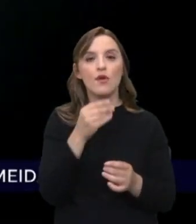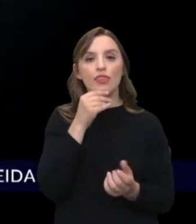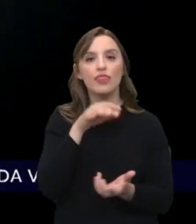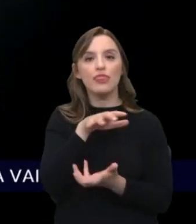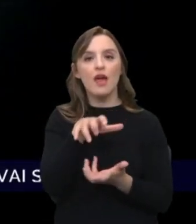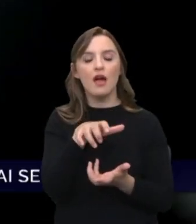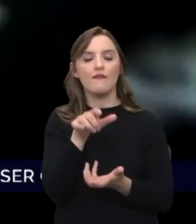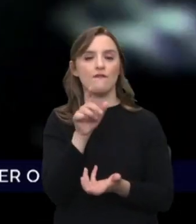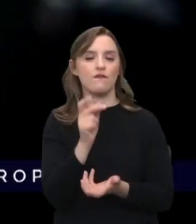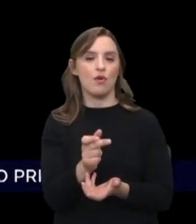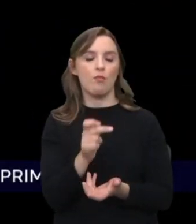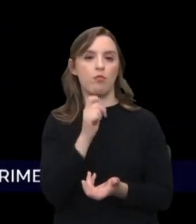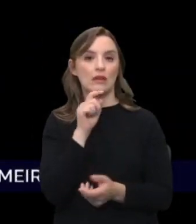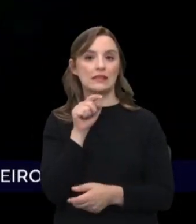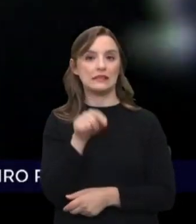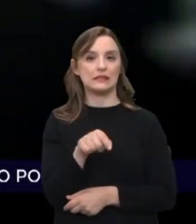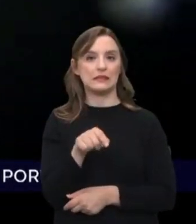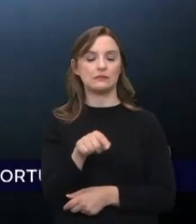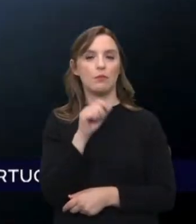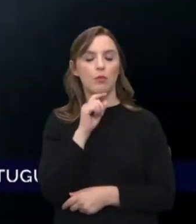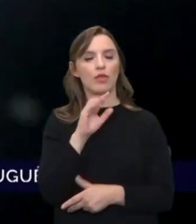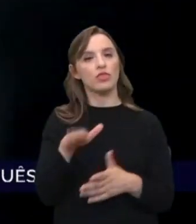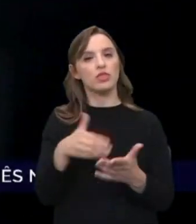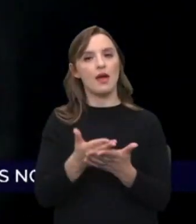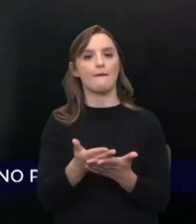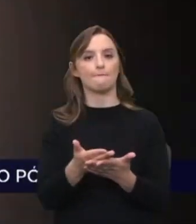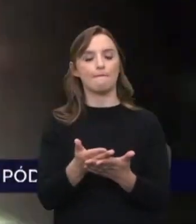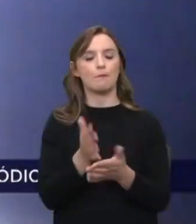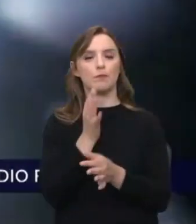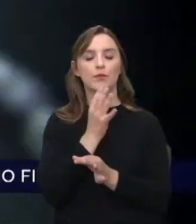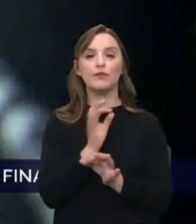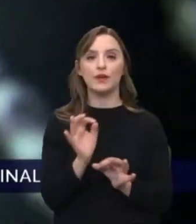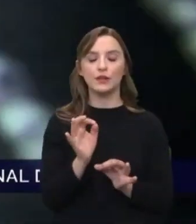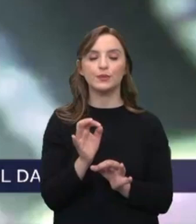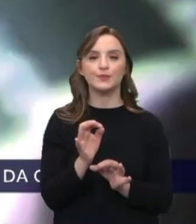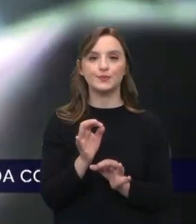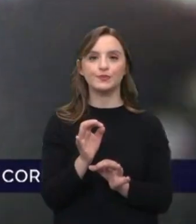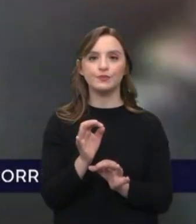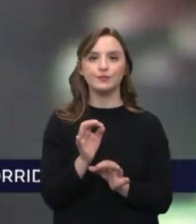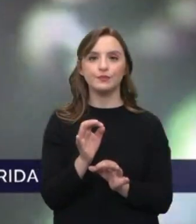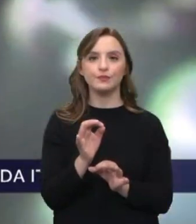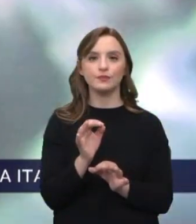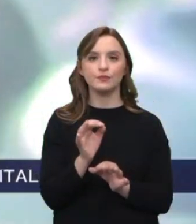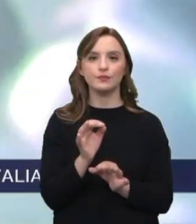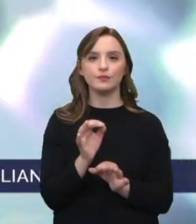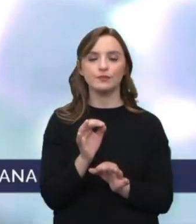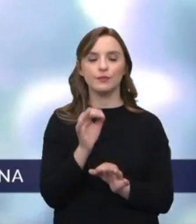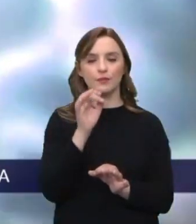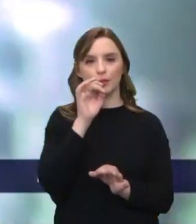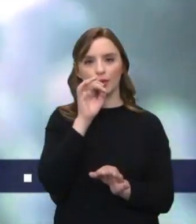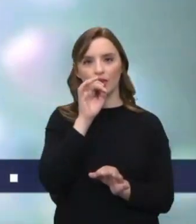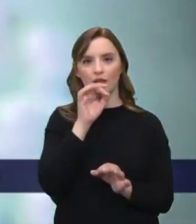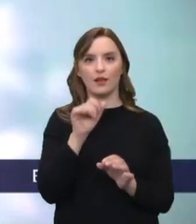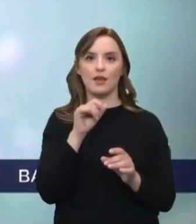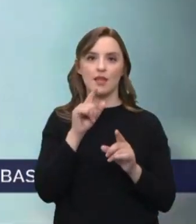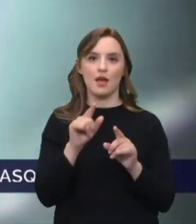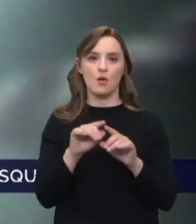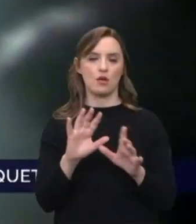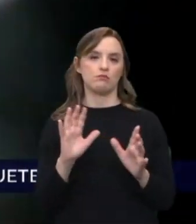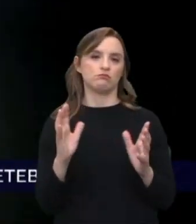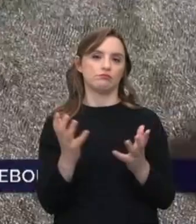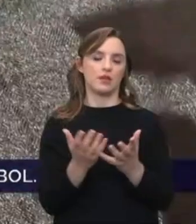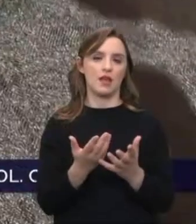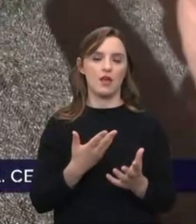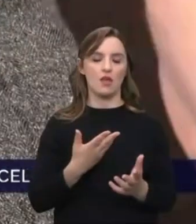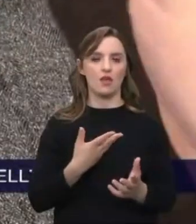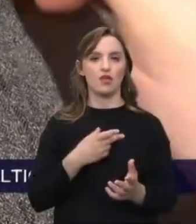podem ter sido precisamente os catalisadores perfeitos para que, juntamente com uma atmosfera rica em dióxido de carbono, como havia na